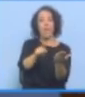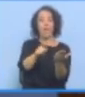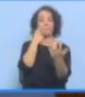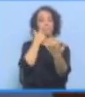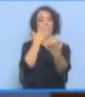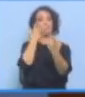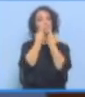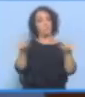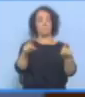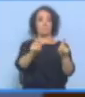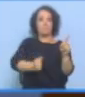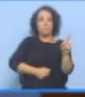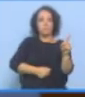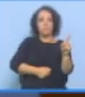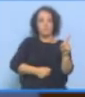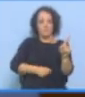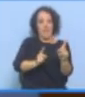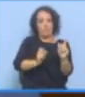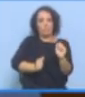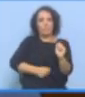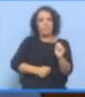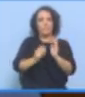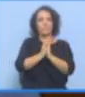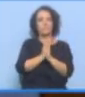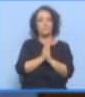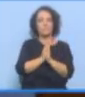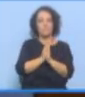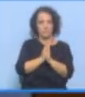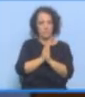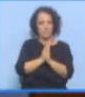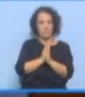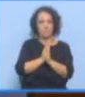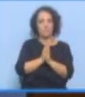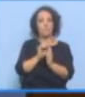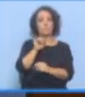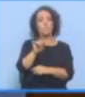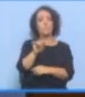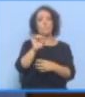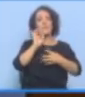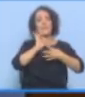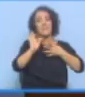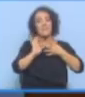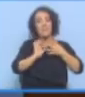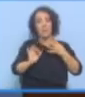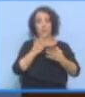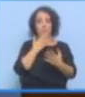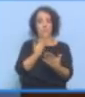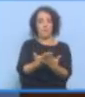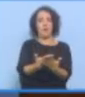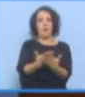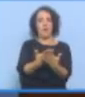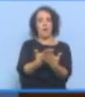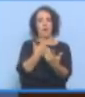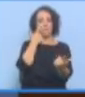cristão, é o apanágio do cristão. E é um dos critérios para nós distinguirmos verdadeiramente